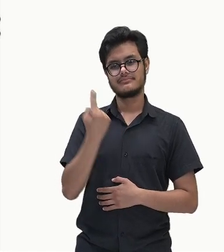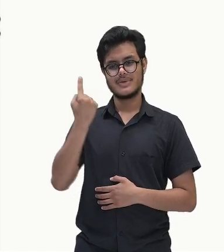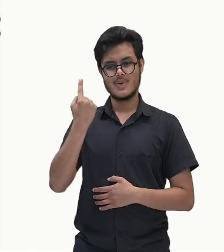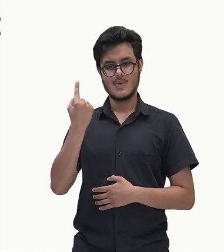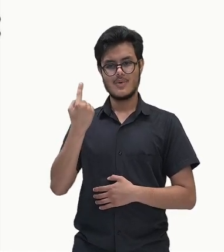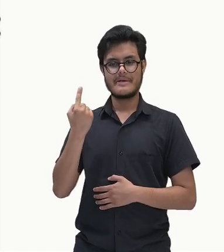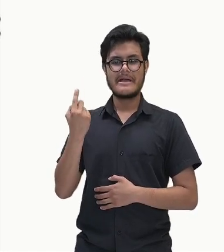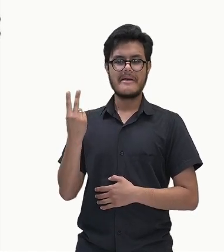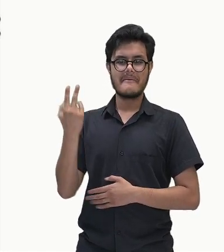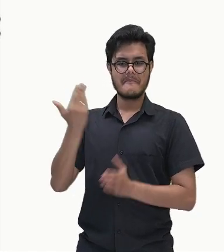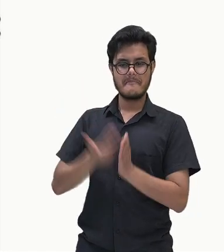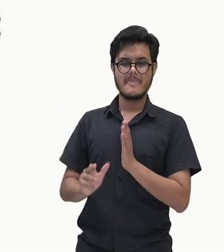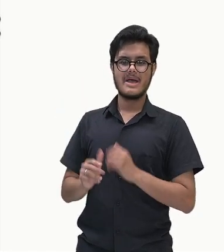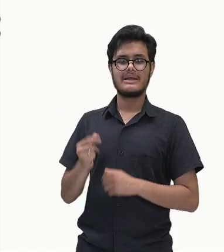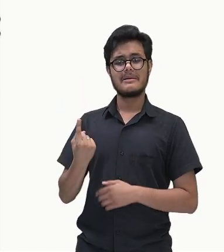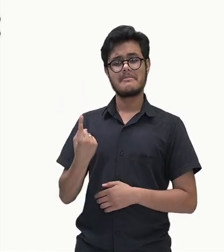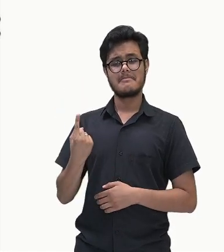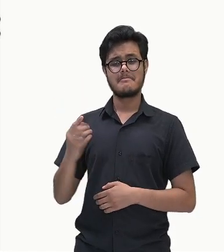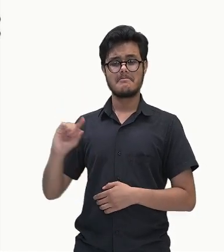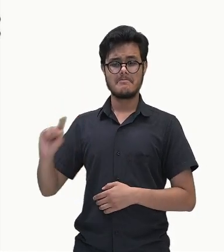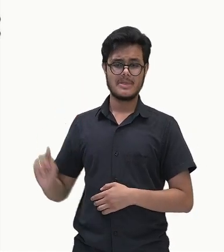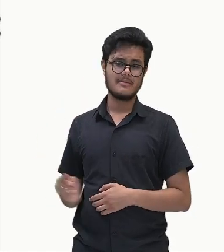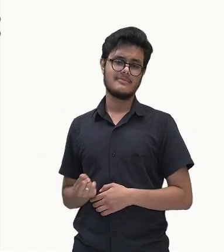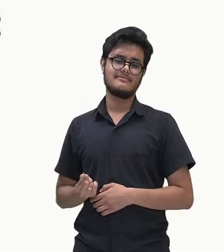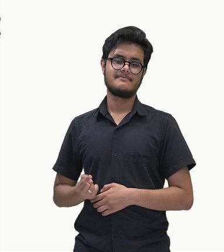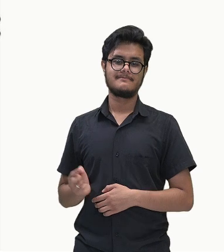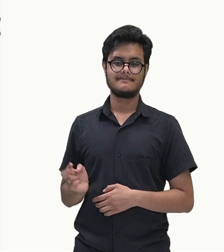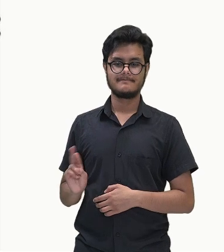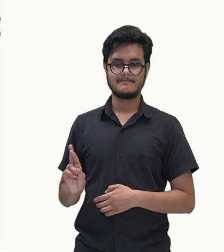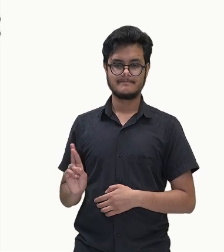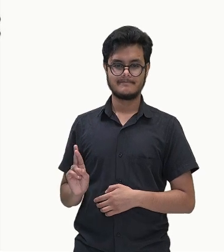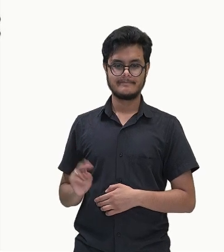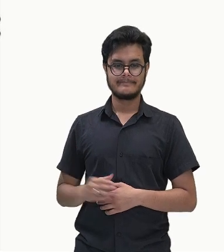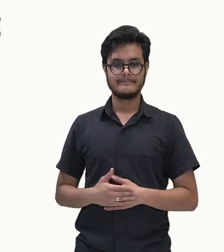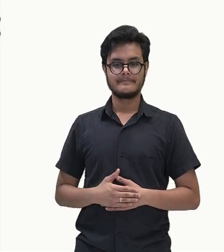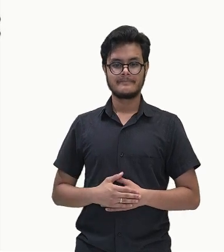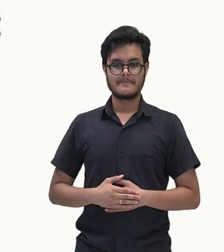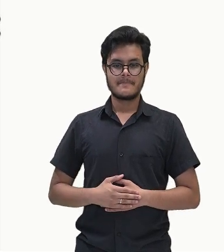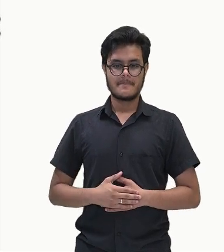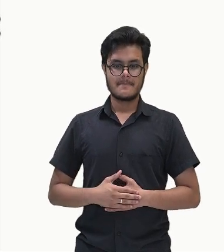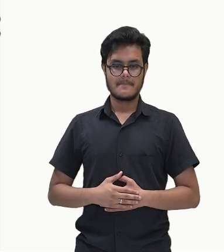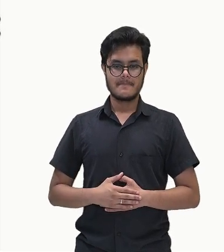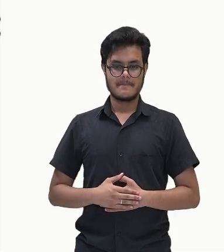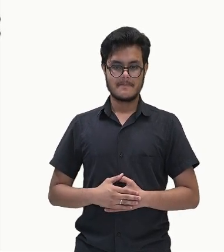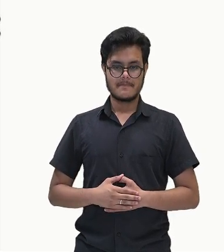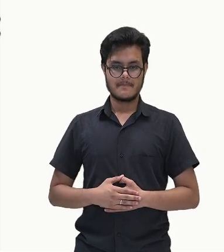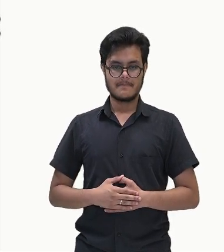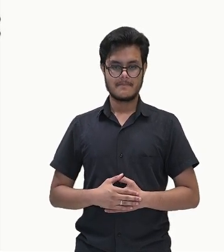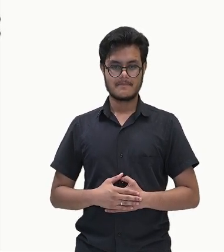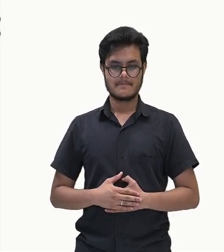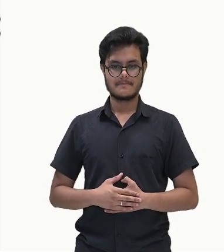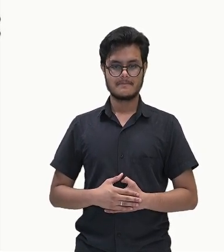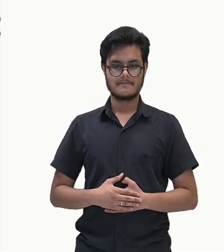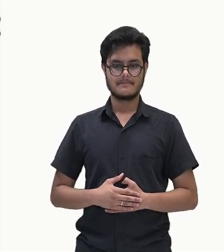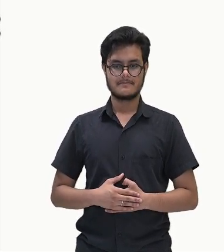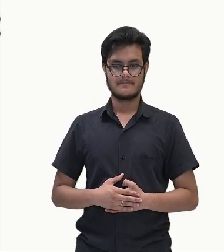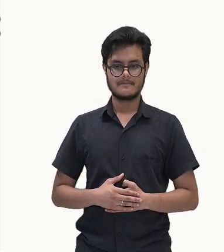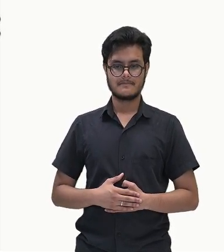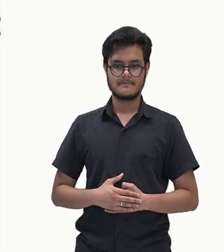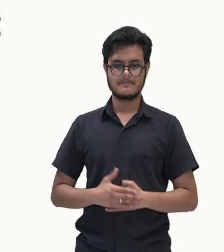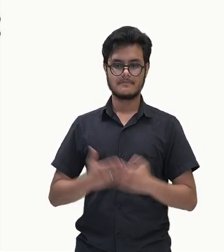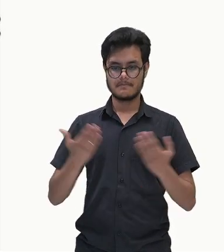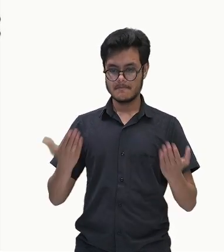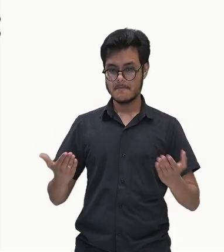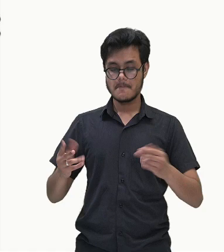sai do jogo com apenas 1000 e também com R 1000 a menos do que você tinha não é então